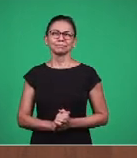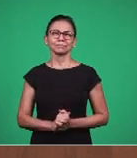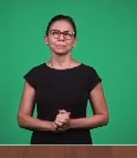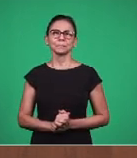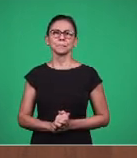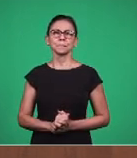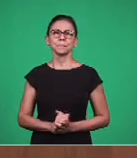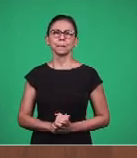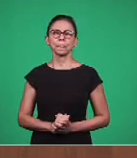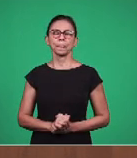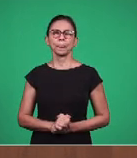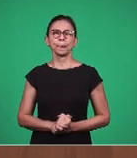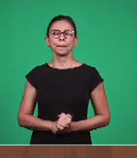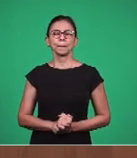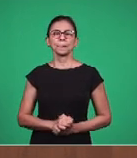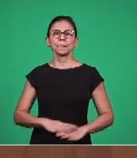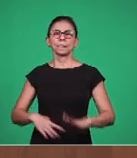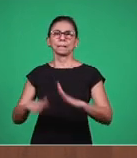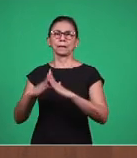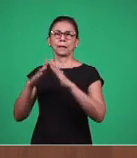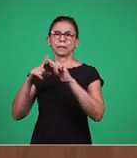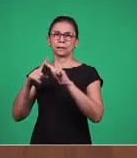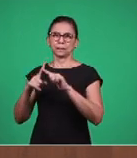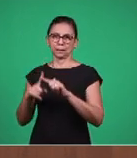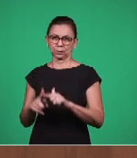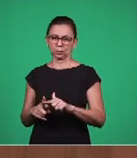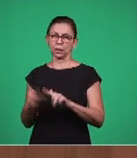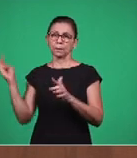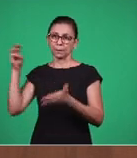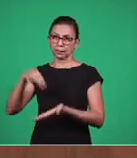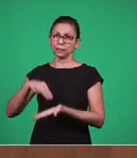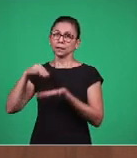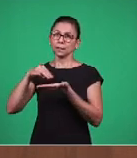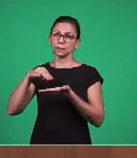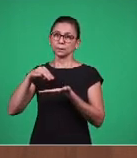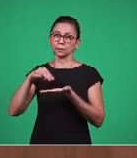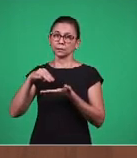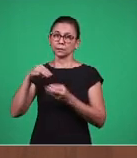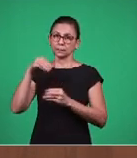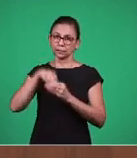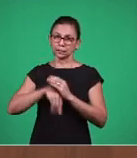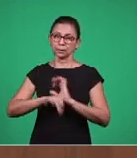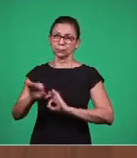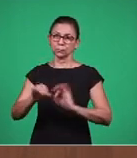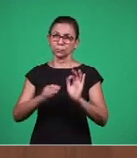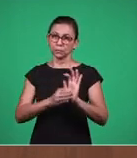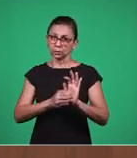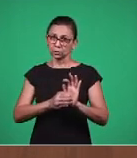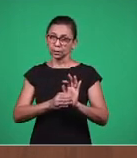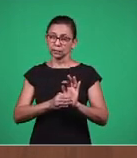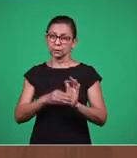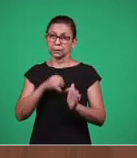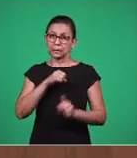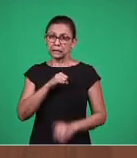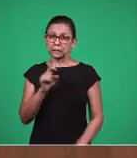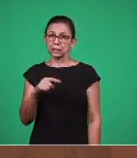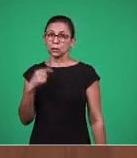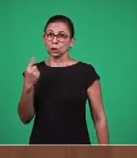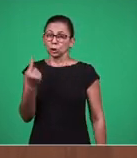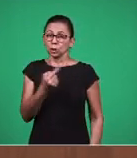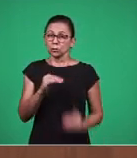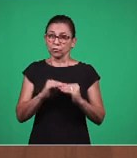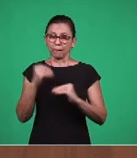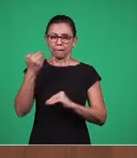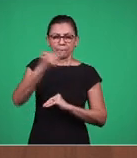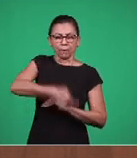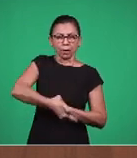que pertencemos. Se chama Igreja Cristã Maranata, dentro de um projeto. Se nós não estivermos nesse projeto, o nome não tem